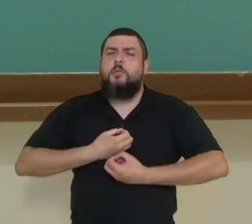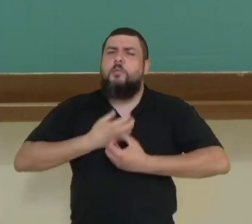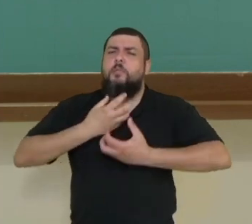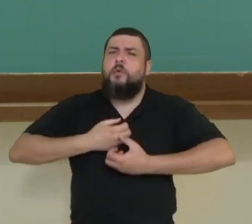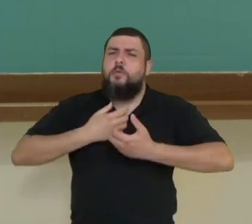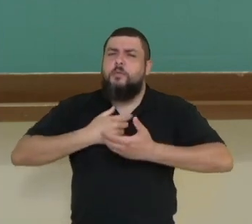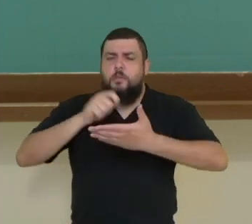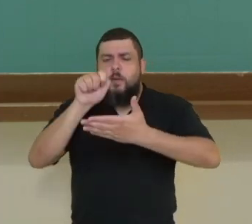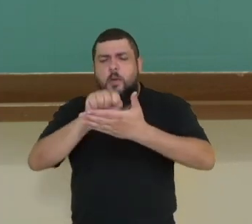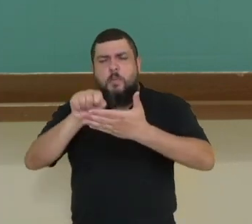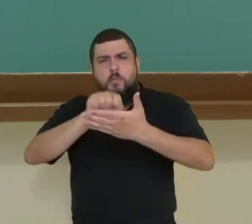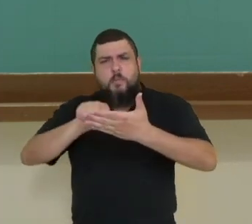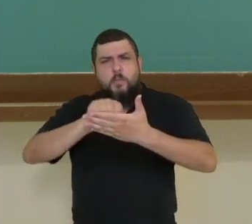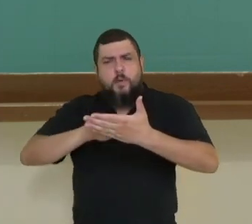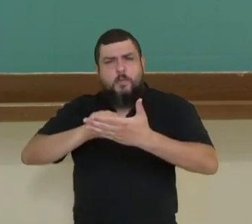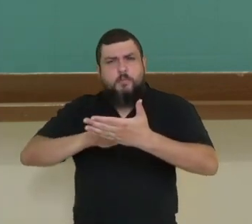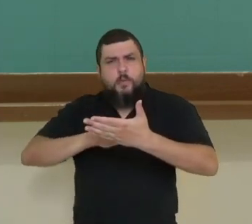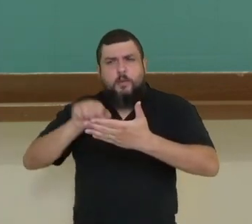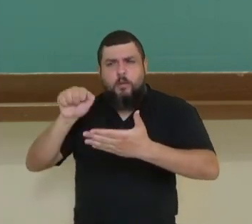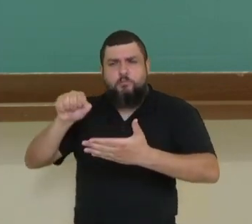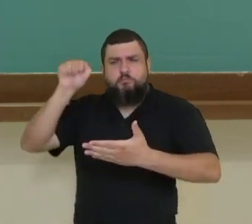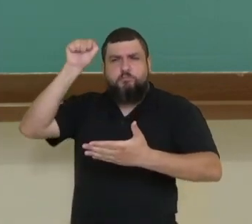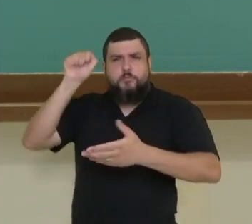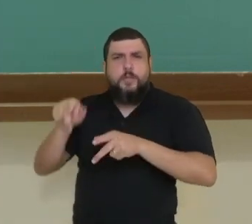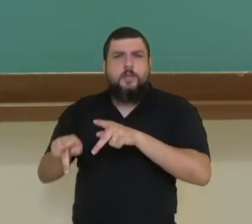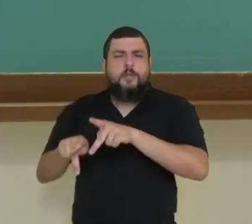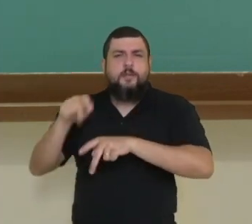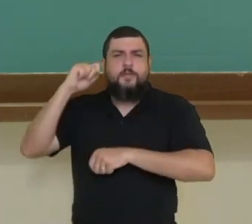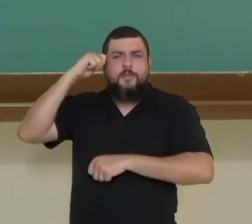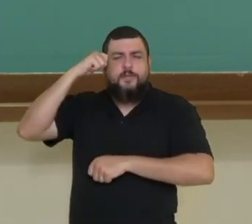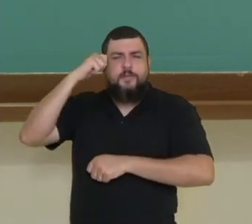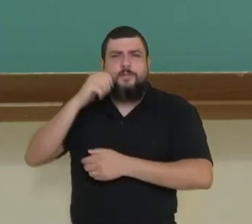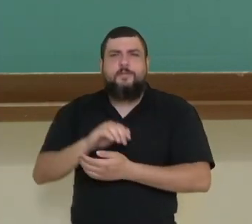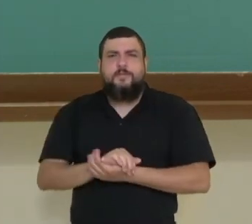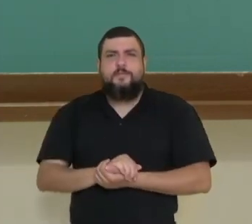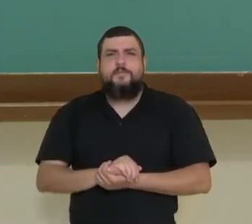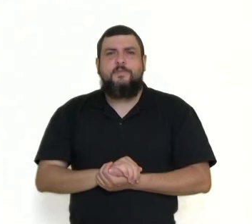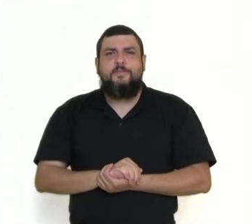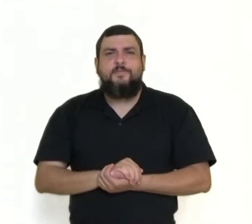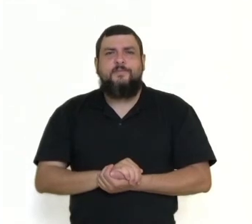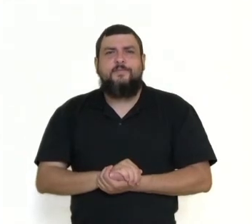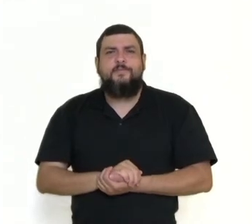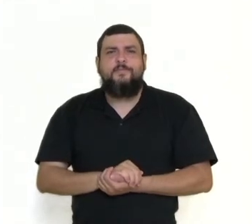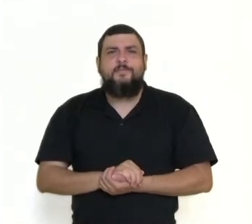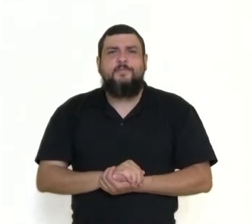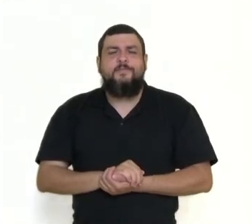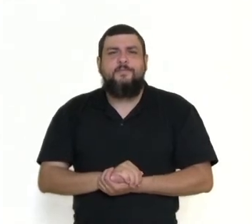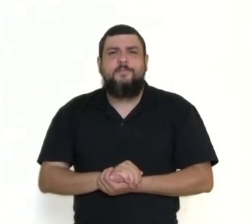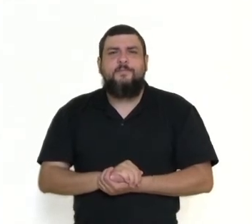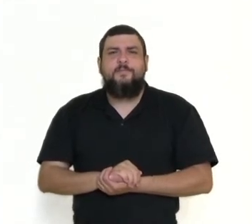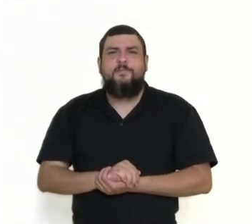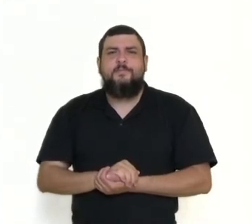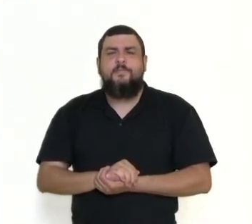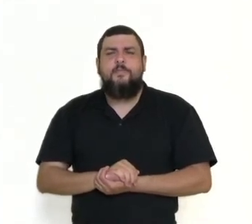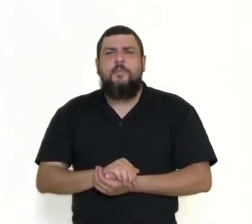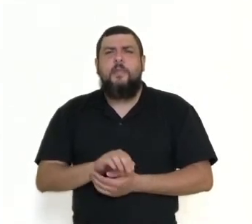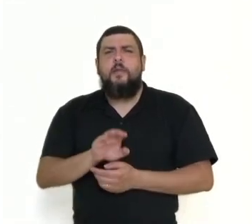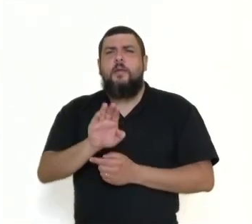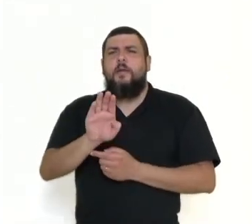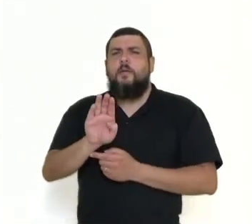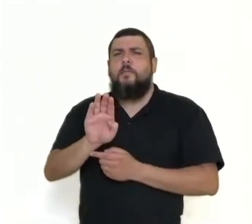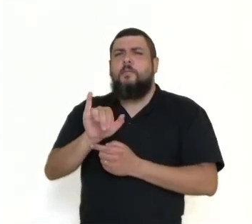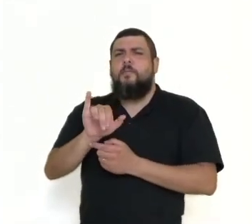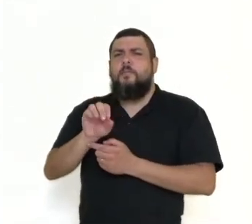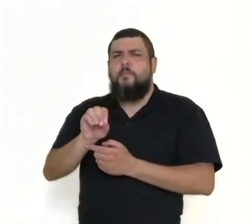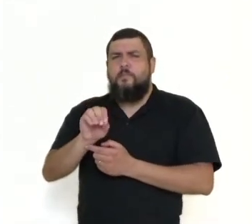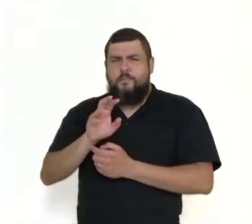isso. Fica aí a dica, então, para você aprofundar os seus conhecimentos. E o termo bio? Você já ouviu esse